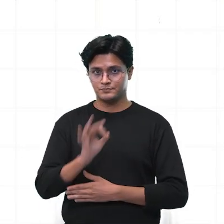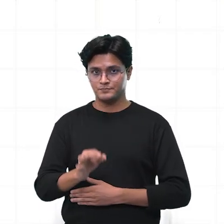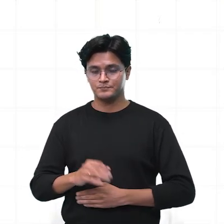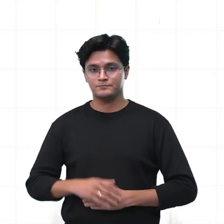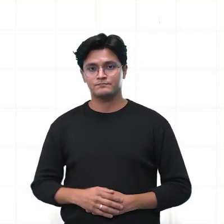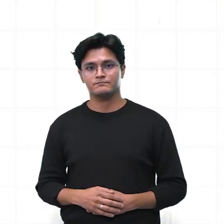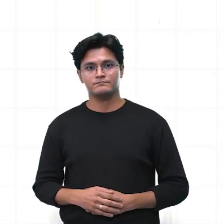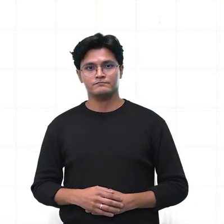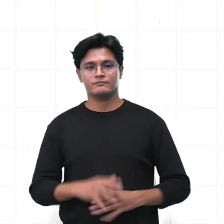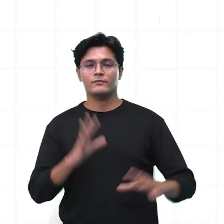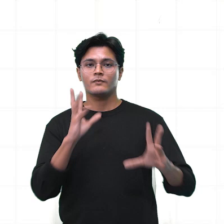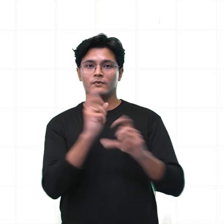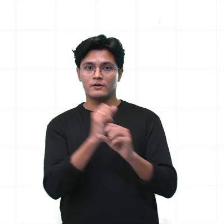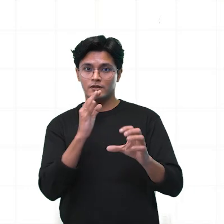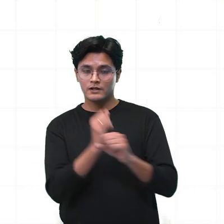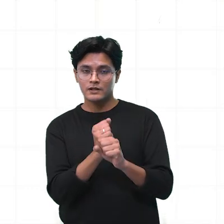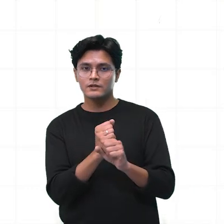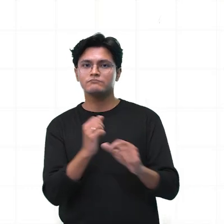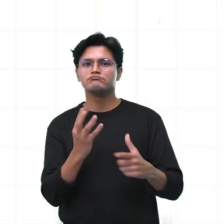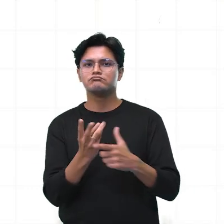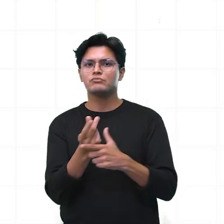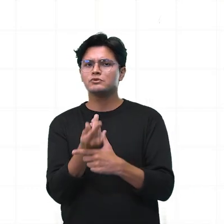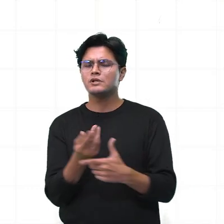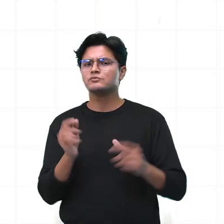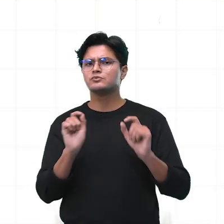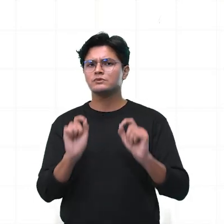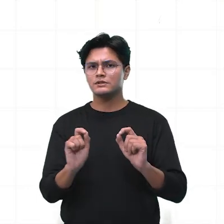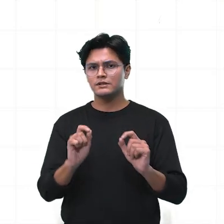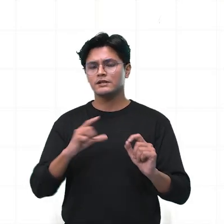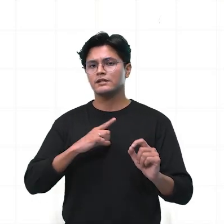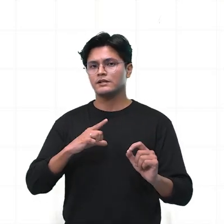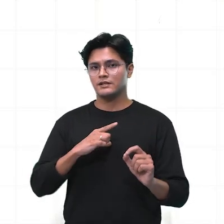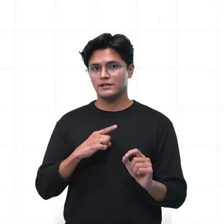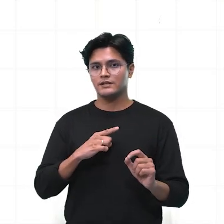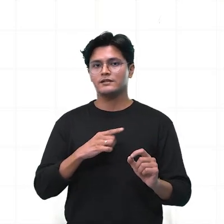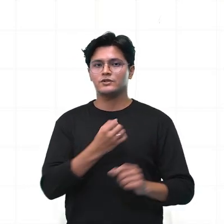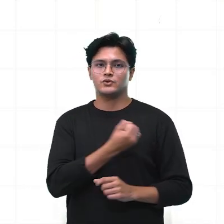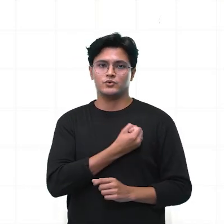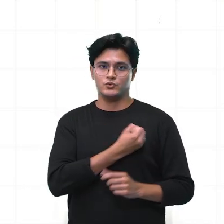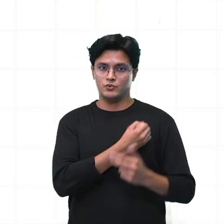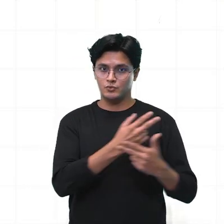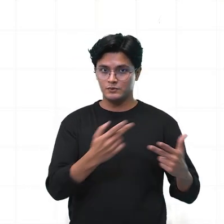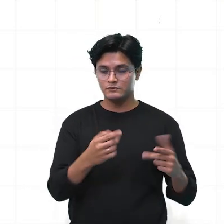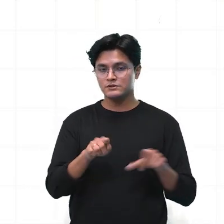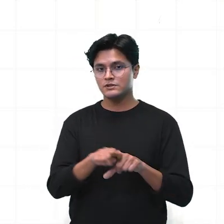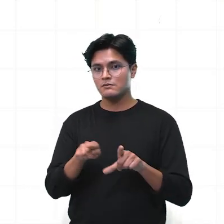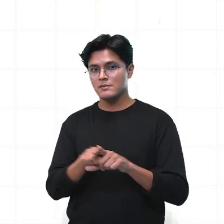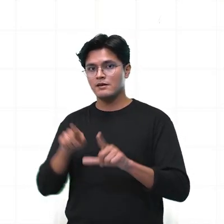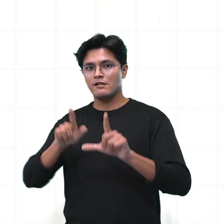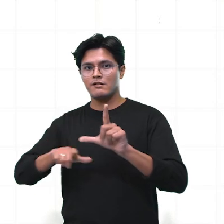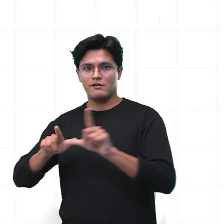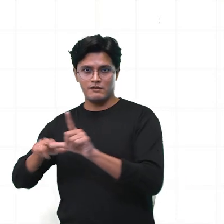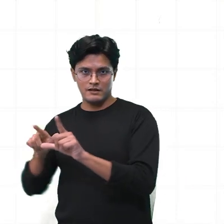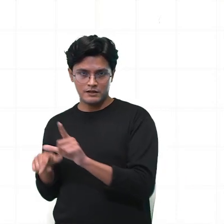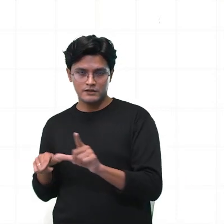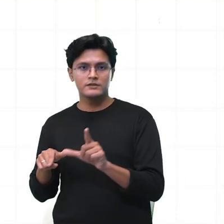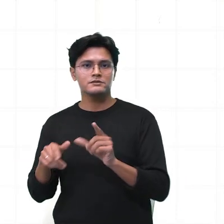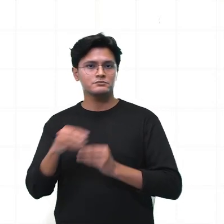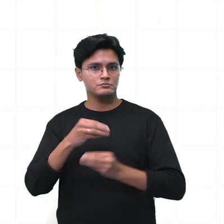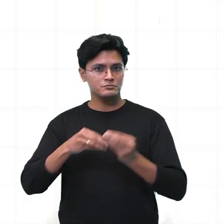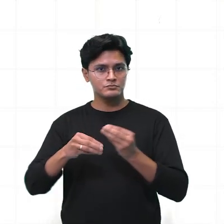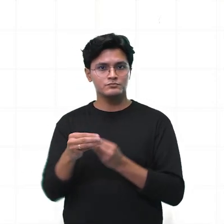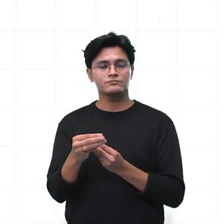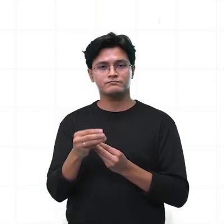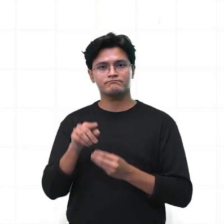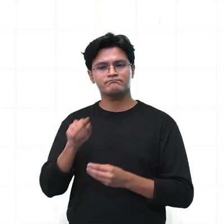expressões algébricas são aquelas que possuem números e letras. Essas letras são